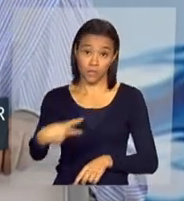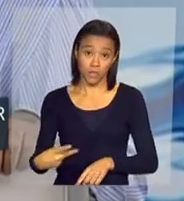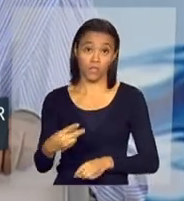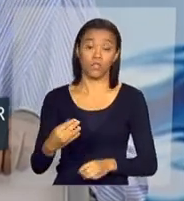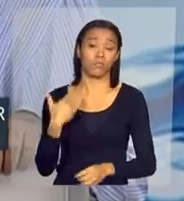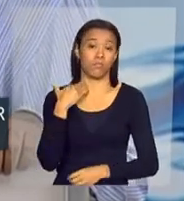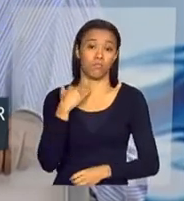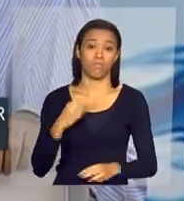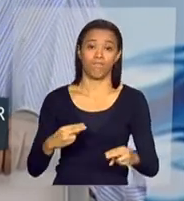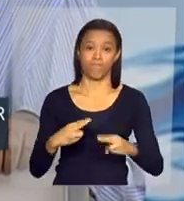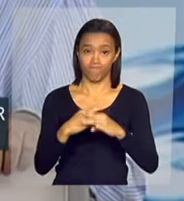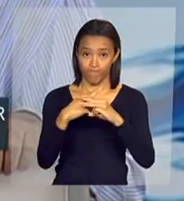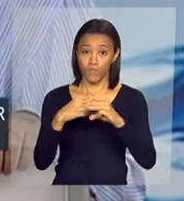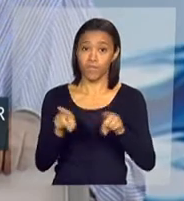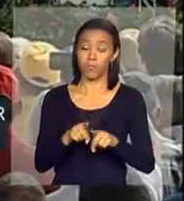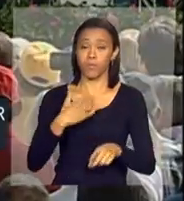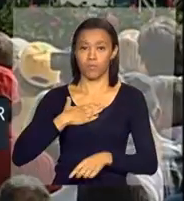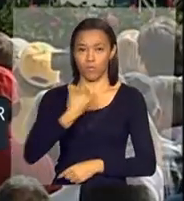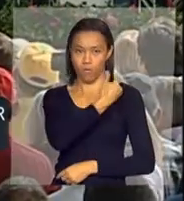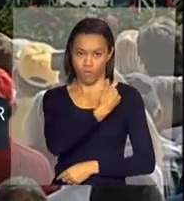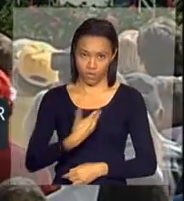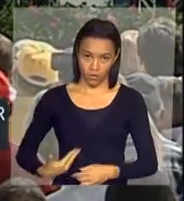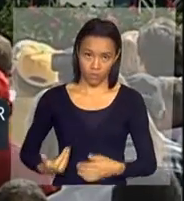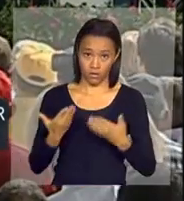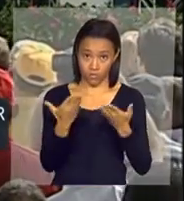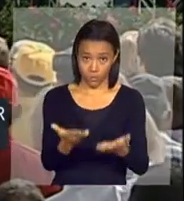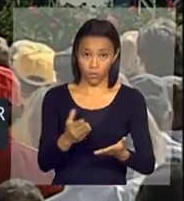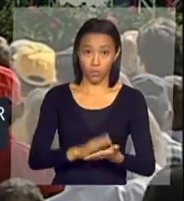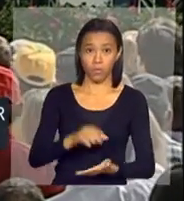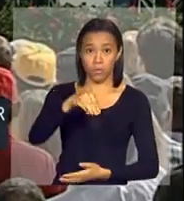enfim, meu governador Wilson Martins,